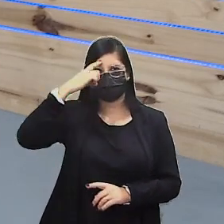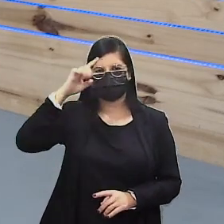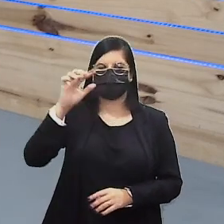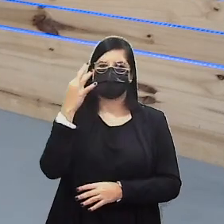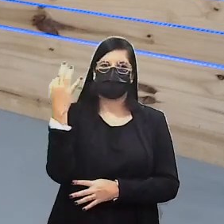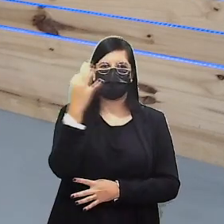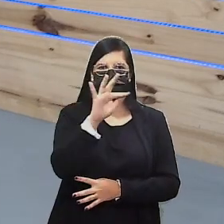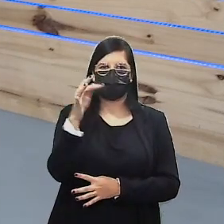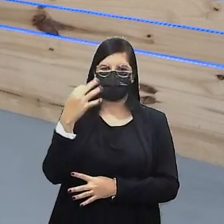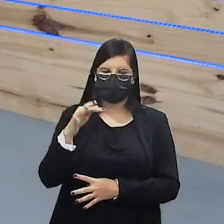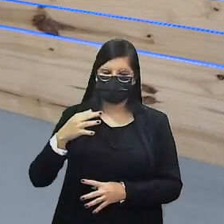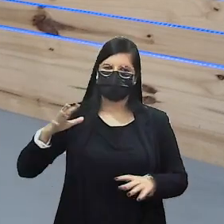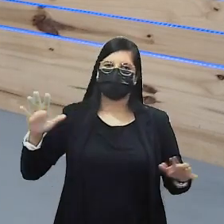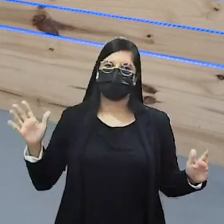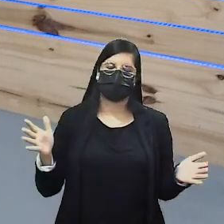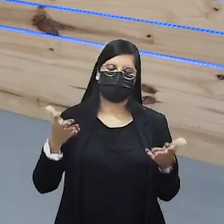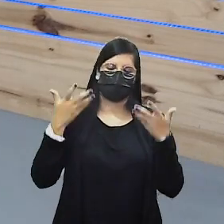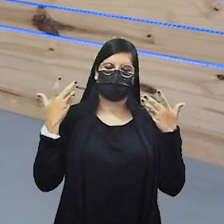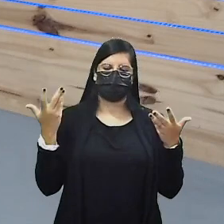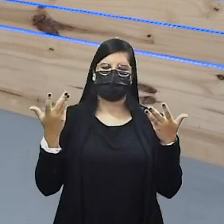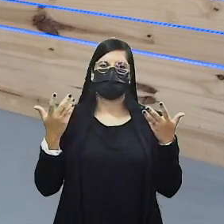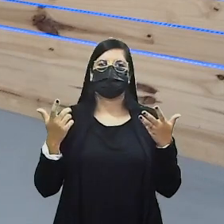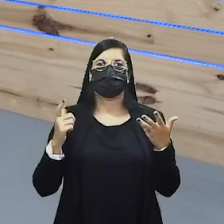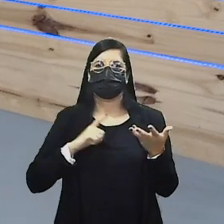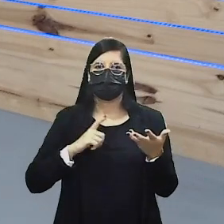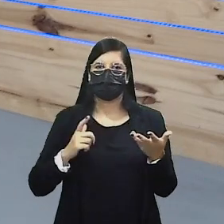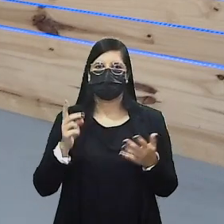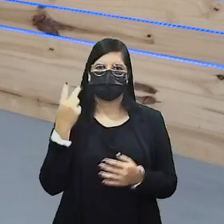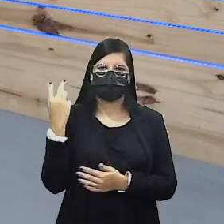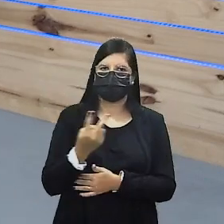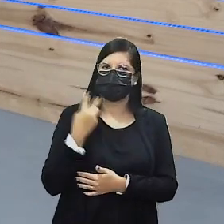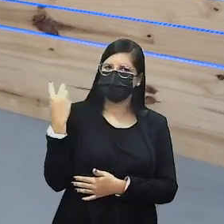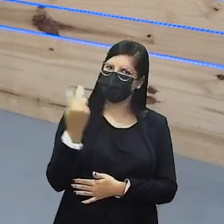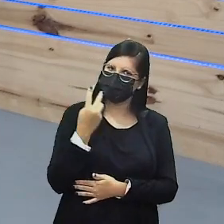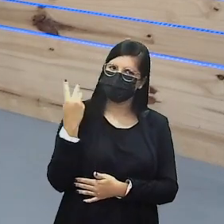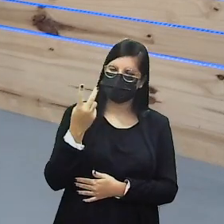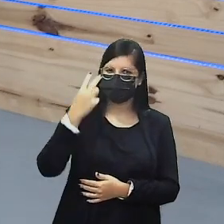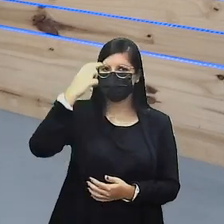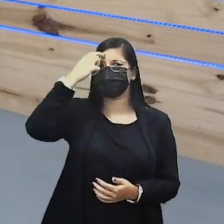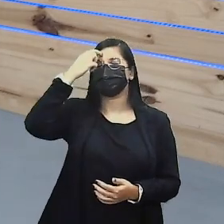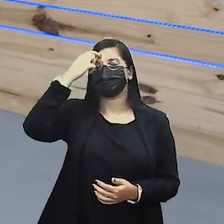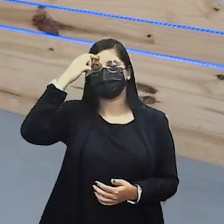Então, comemoremos, né, e vamos valorizar, né, a nossa